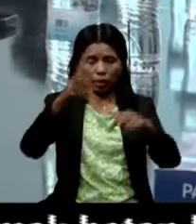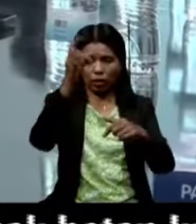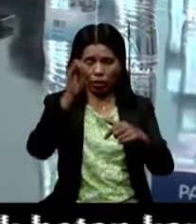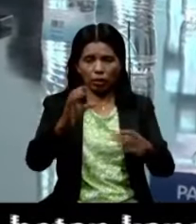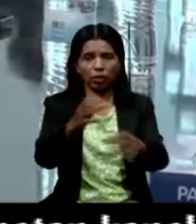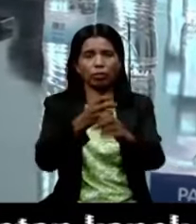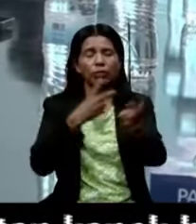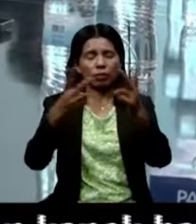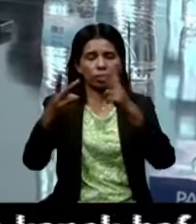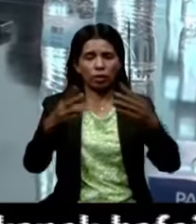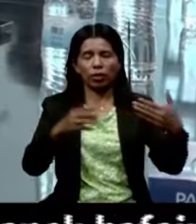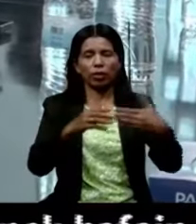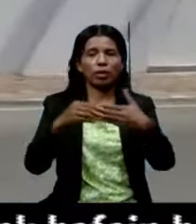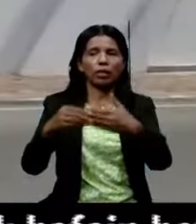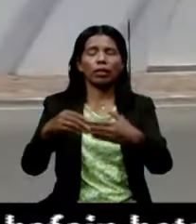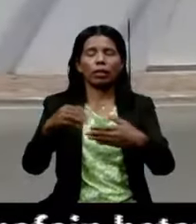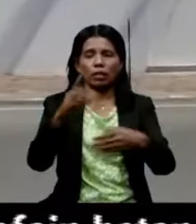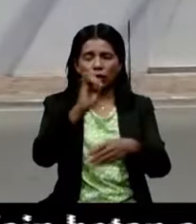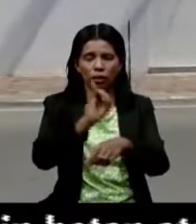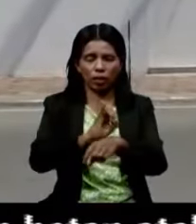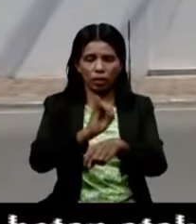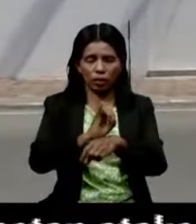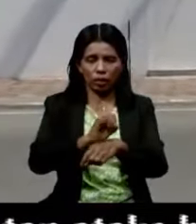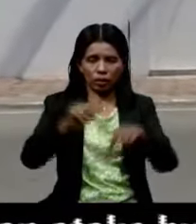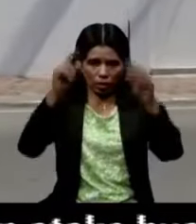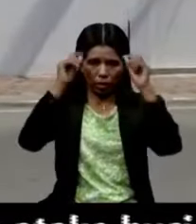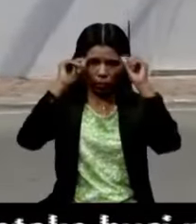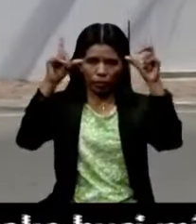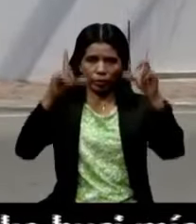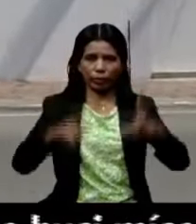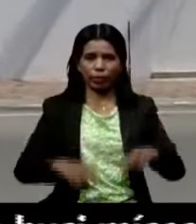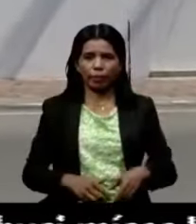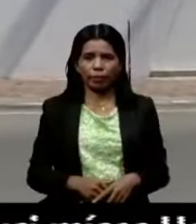odisimu visita líder máximo Igreja Católica de Timor-Leste, Mateus Romário, Adere Tusimenes, SGMN.